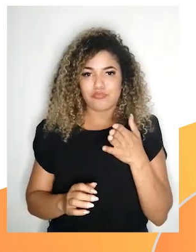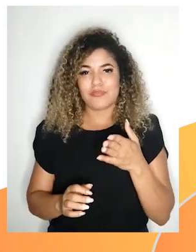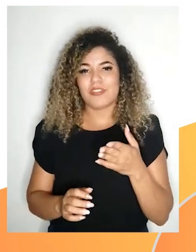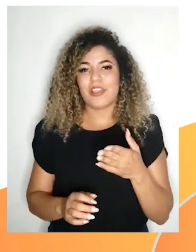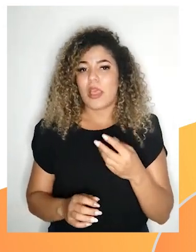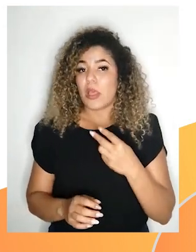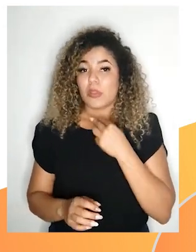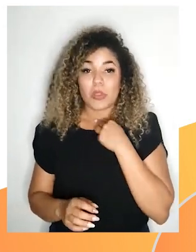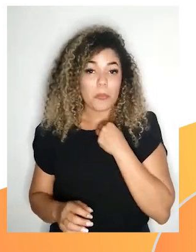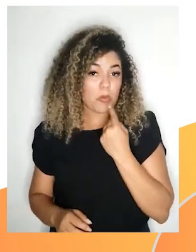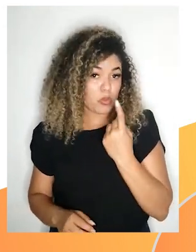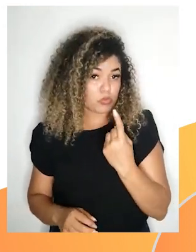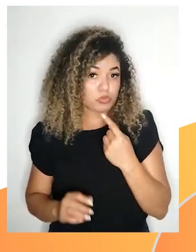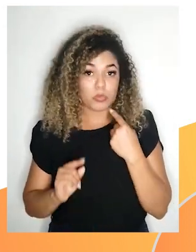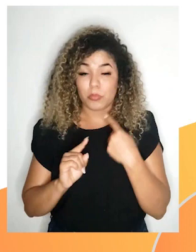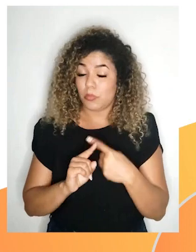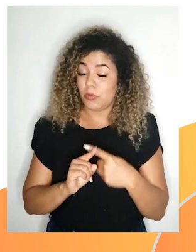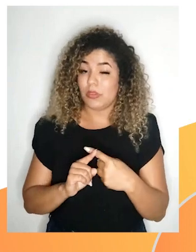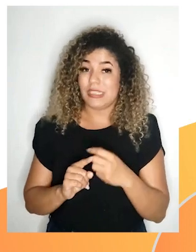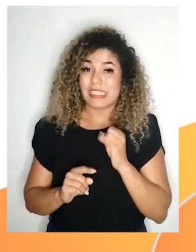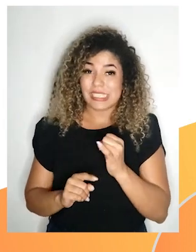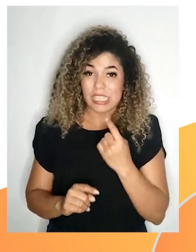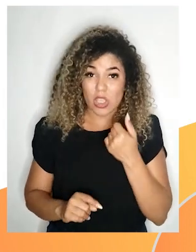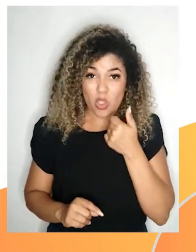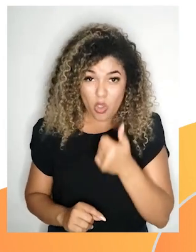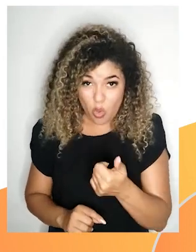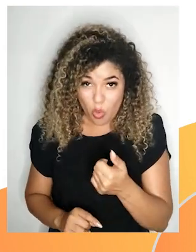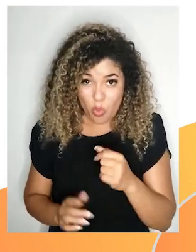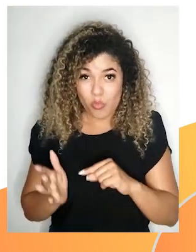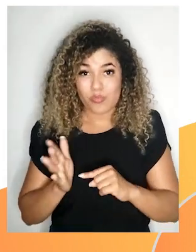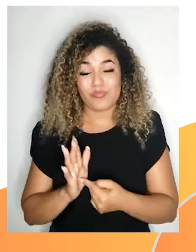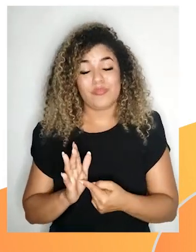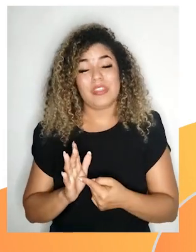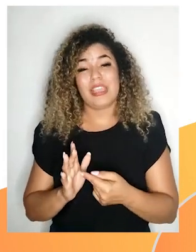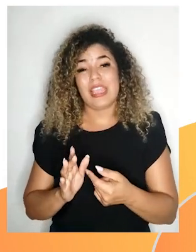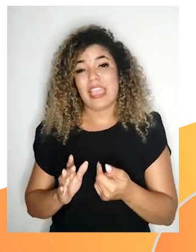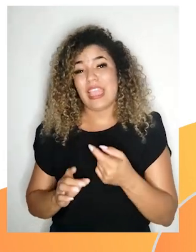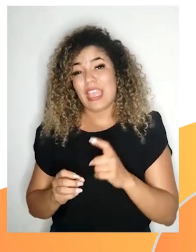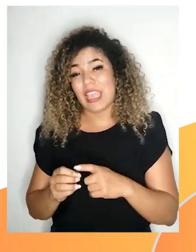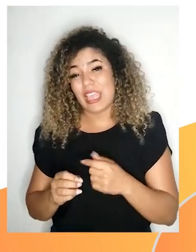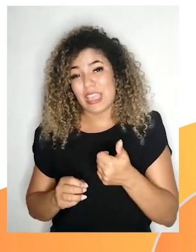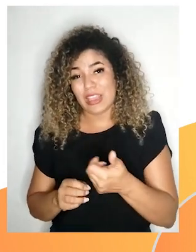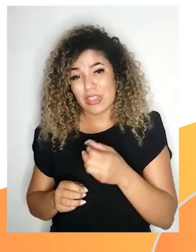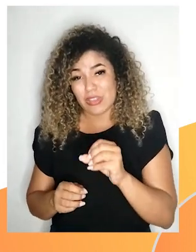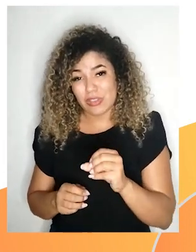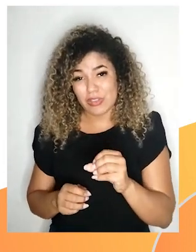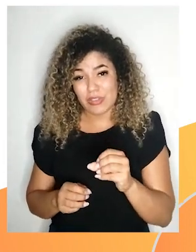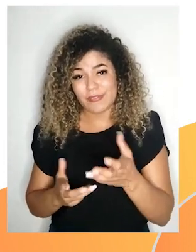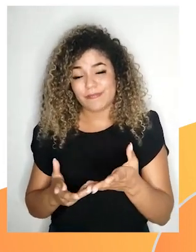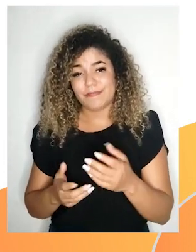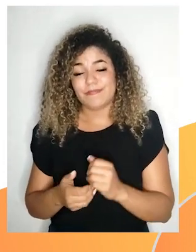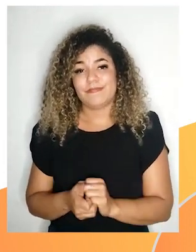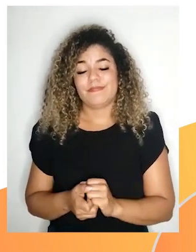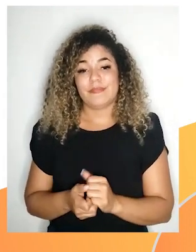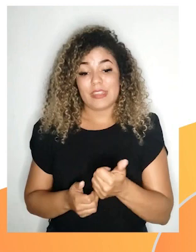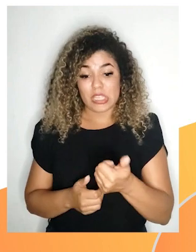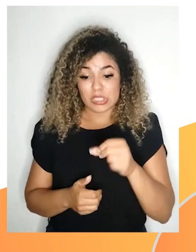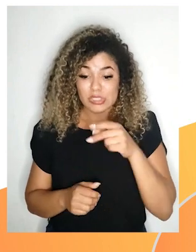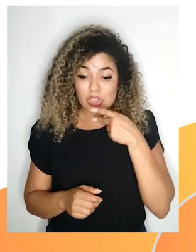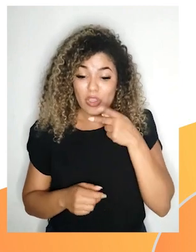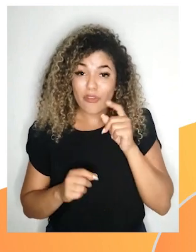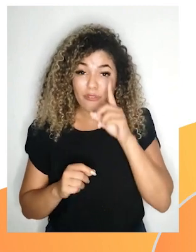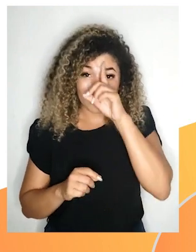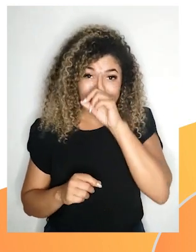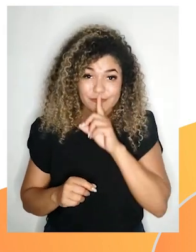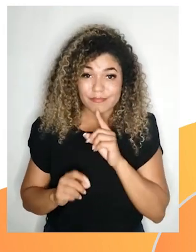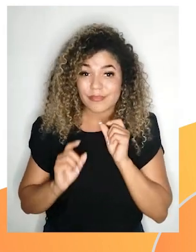pode ser casa 1, porque, como eu falei, se for casa 1 e ele está na 18, ele vai cair aqui na casa 19 e da